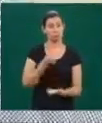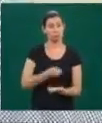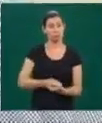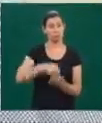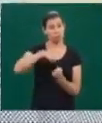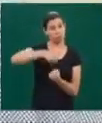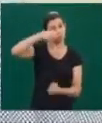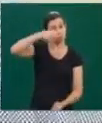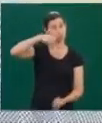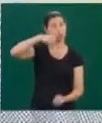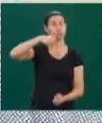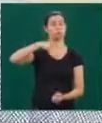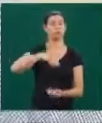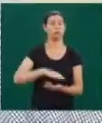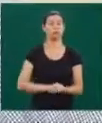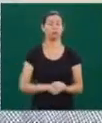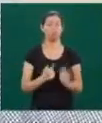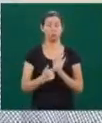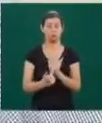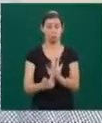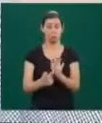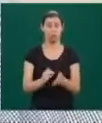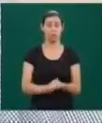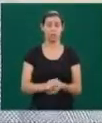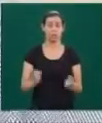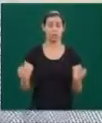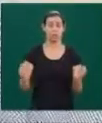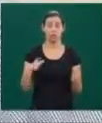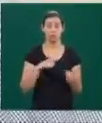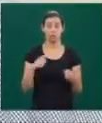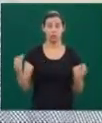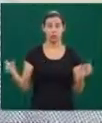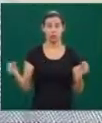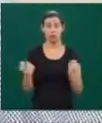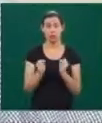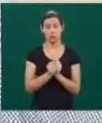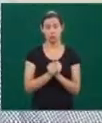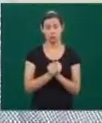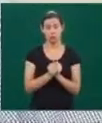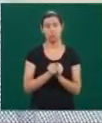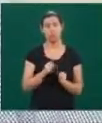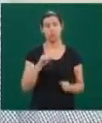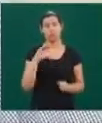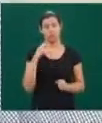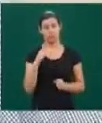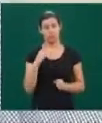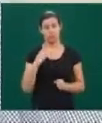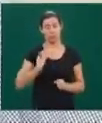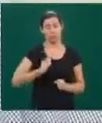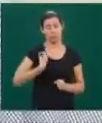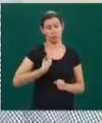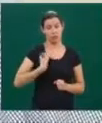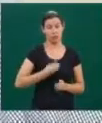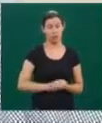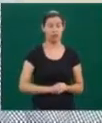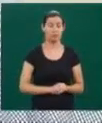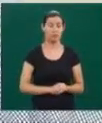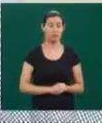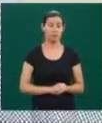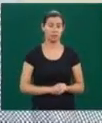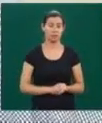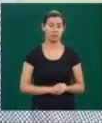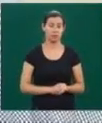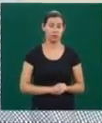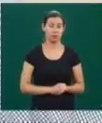trabalho. Teremos também em conjunto conosco o pessoal, como eu disse, do Ciência Viva, o pessoal da iniciação científica,